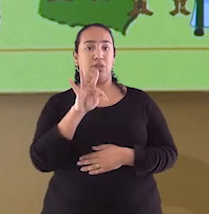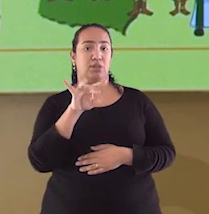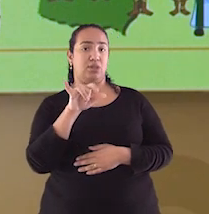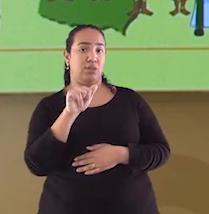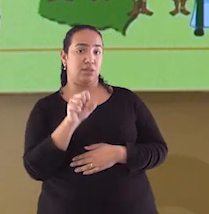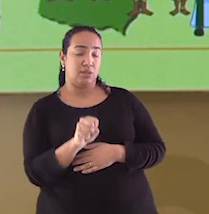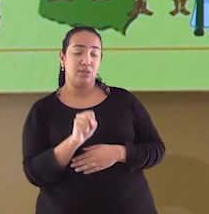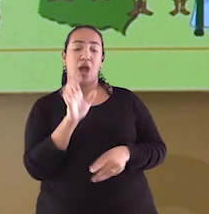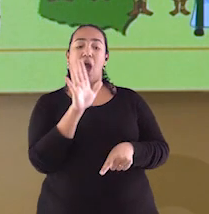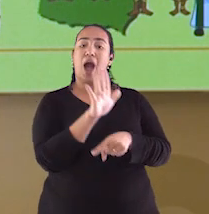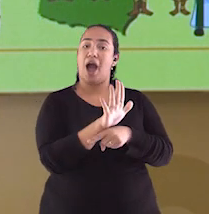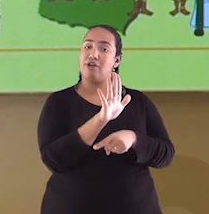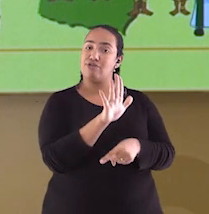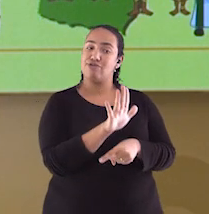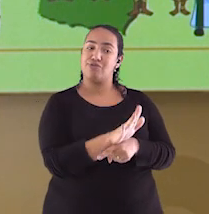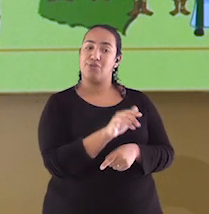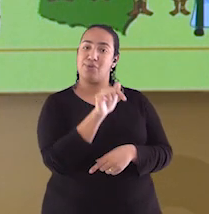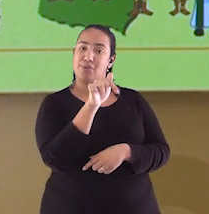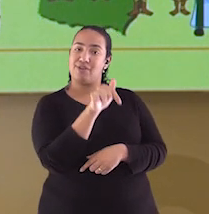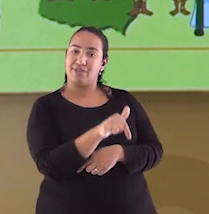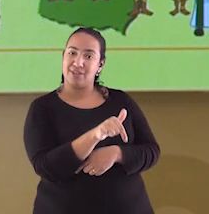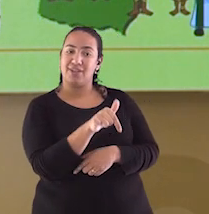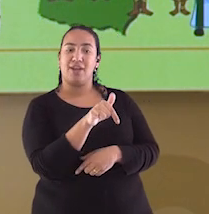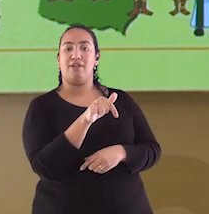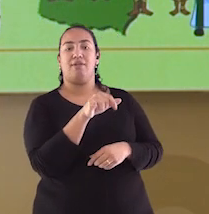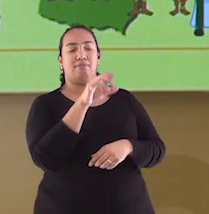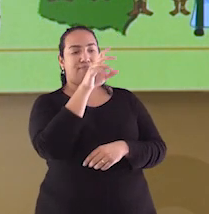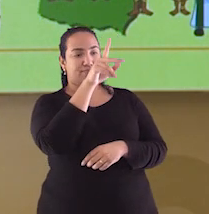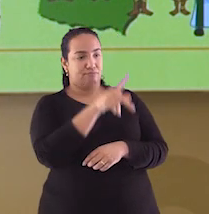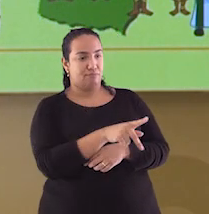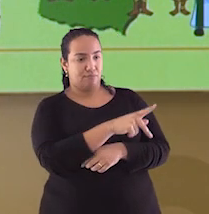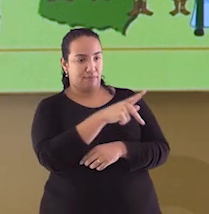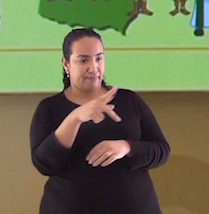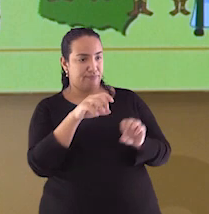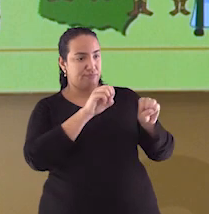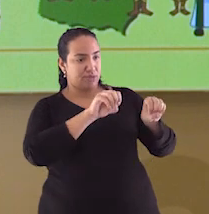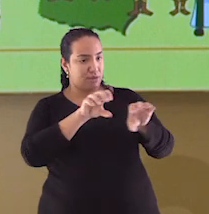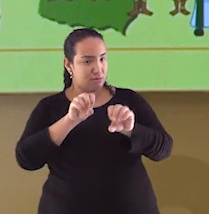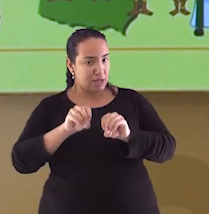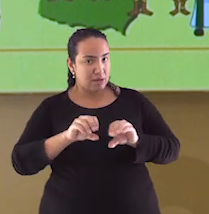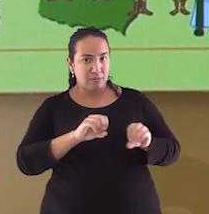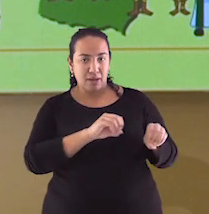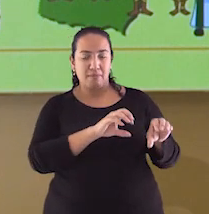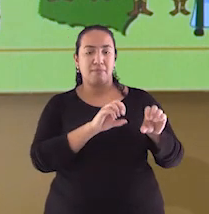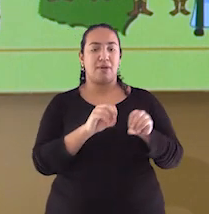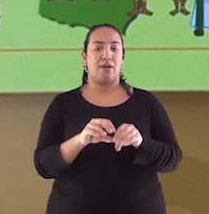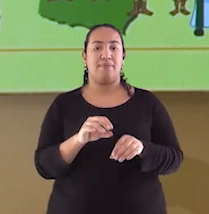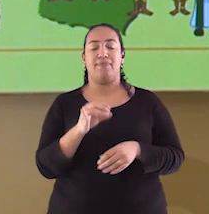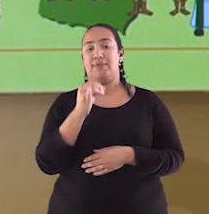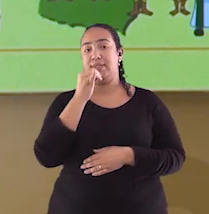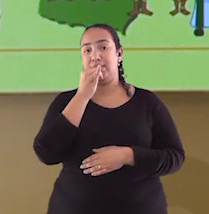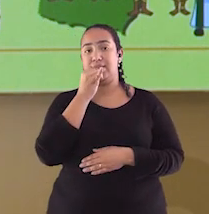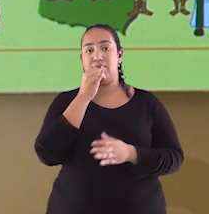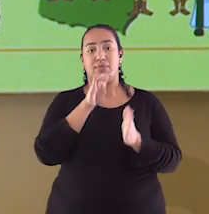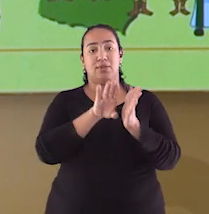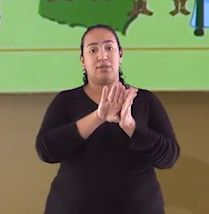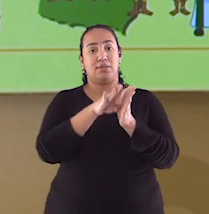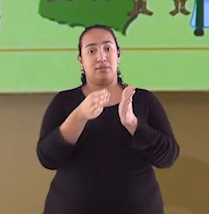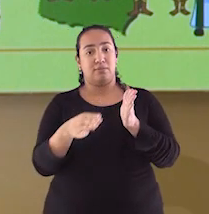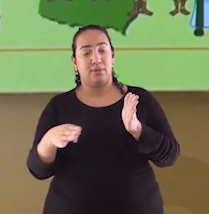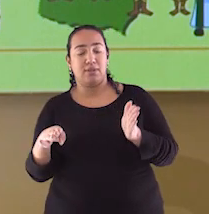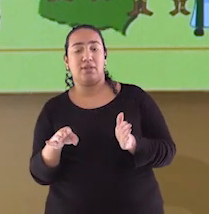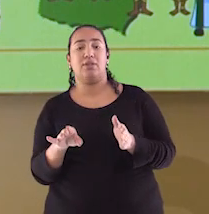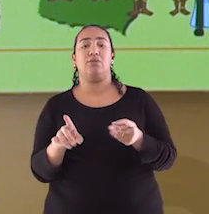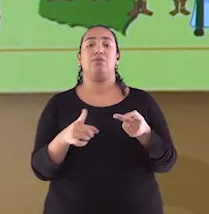de povoar o estado, pois foram responsáveis por fundar vários povoados: São Mateus,